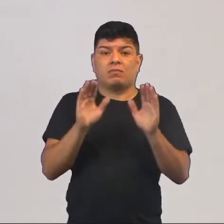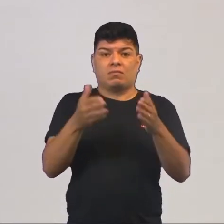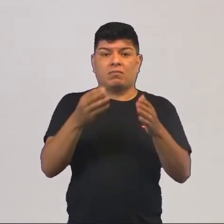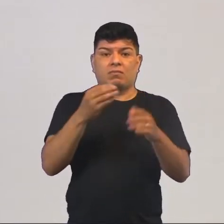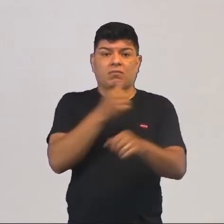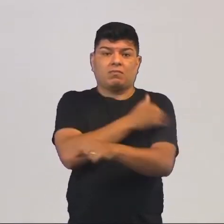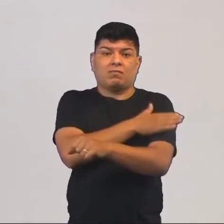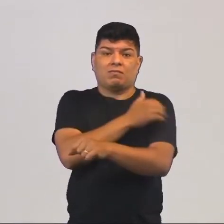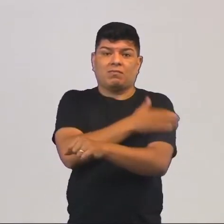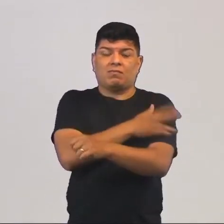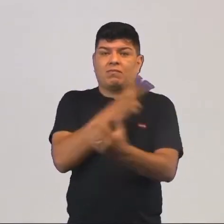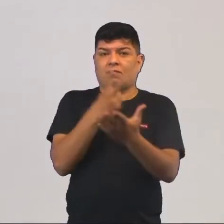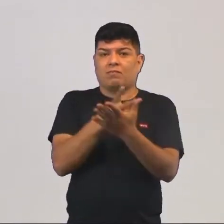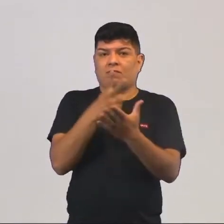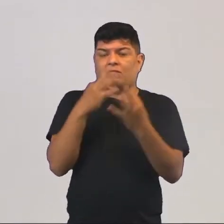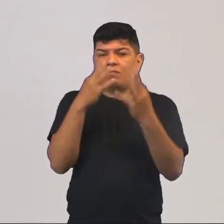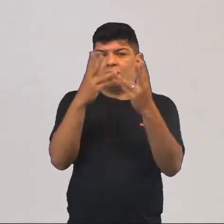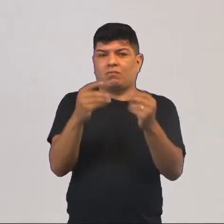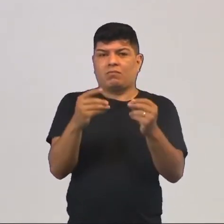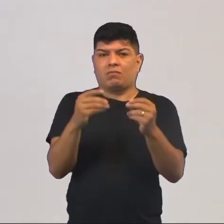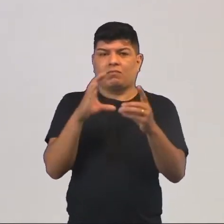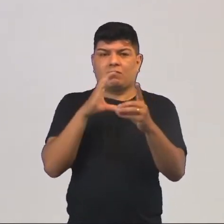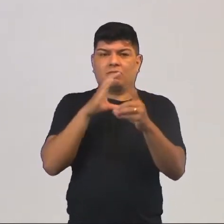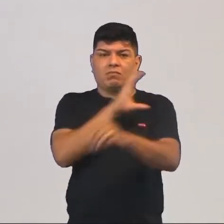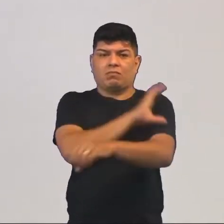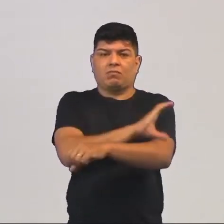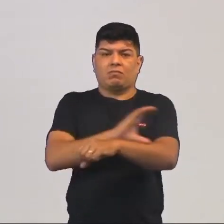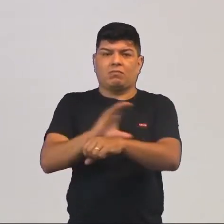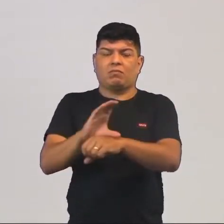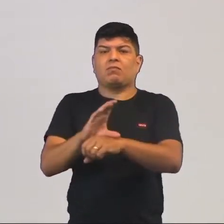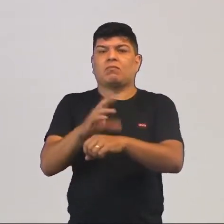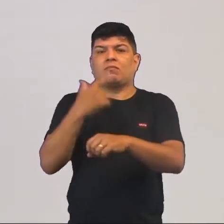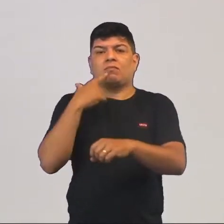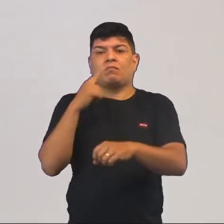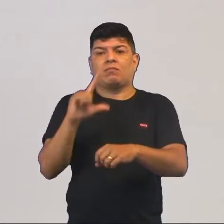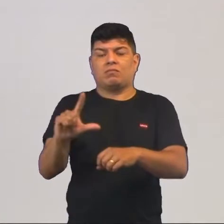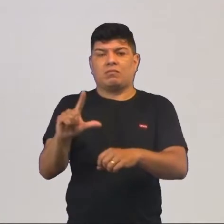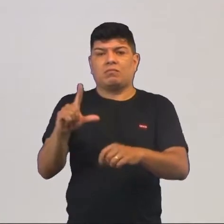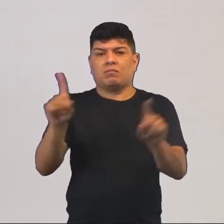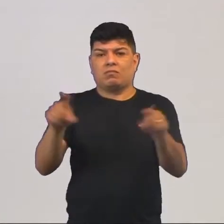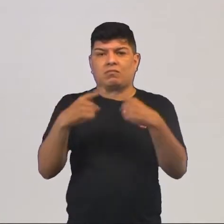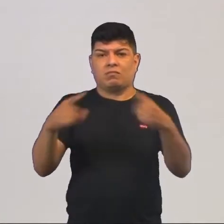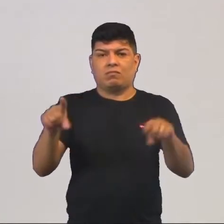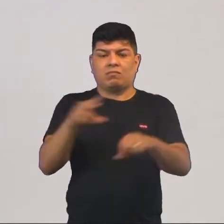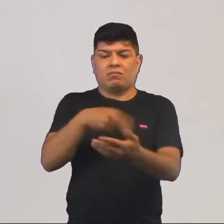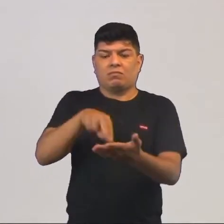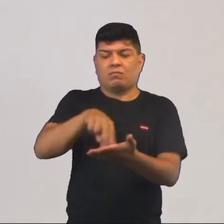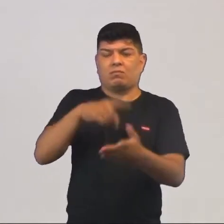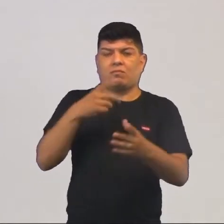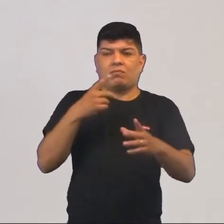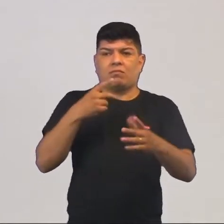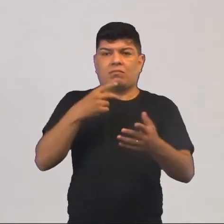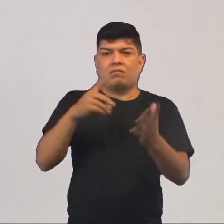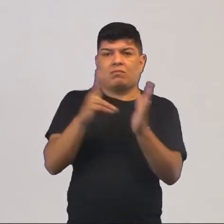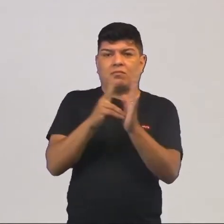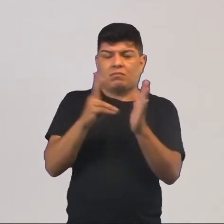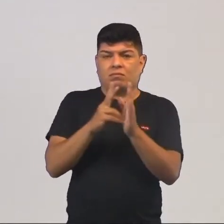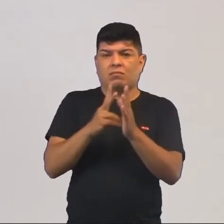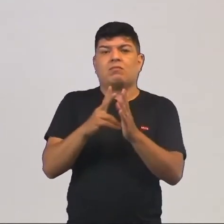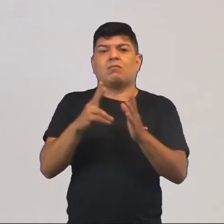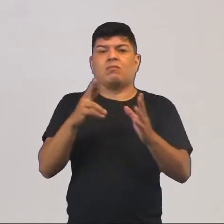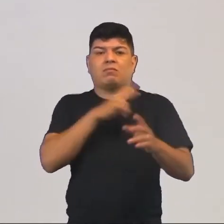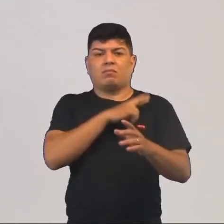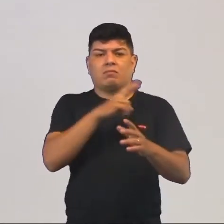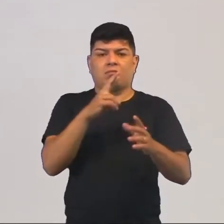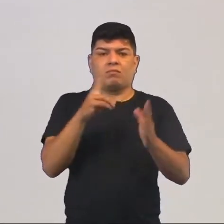de preconceito. Toda a cultura é importante, a língua indígena, a música indígena, a dança indígena, a religião indígena, são